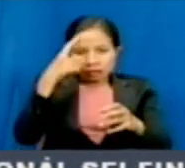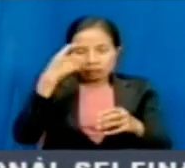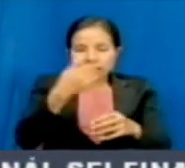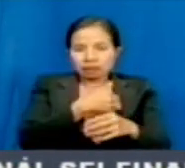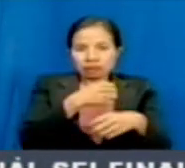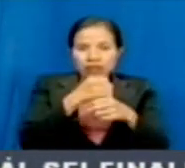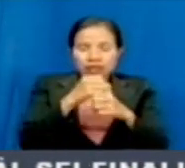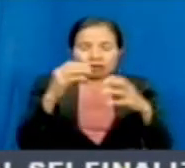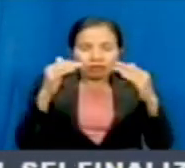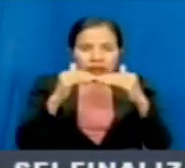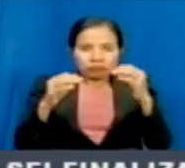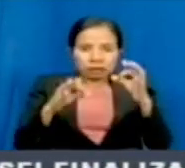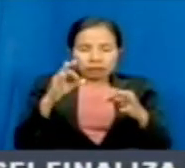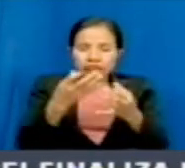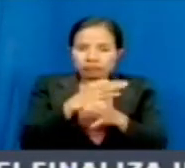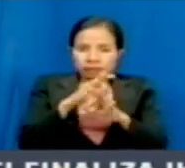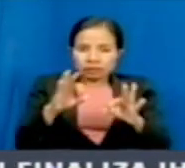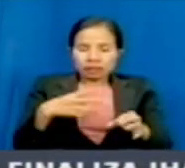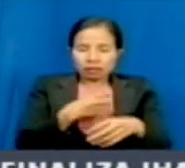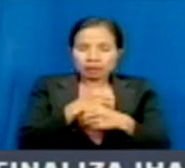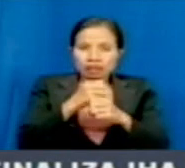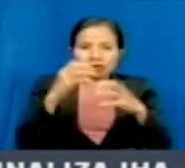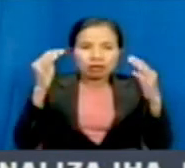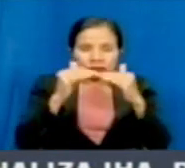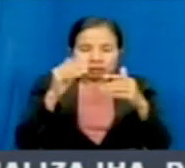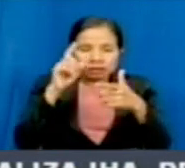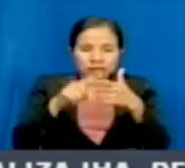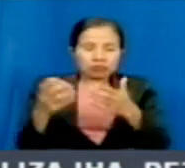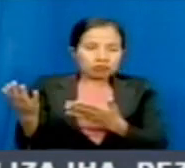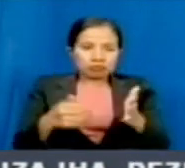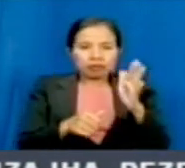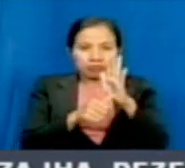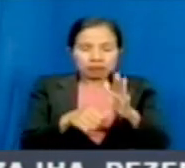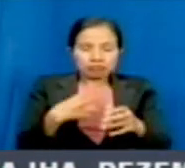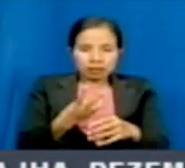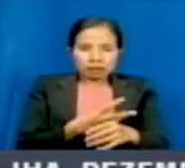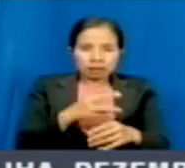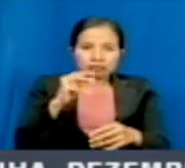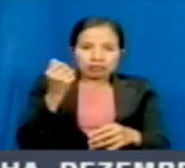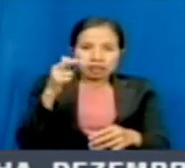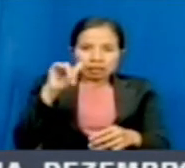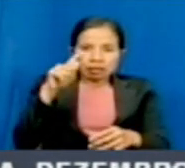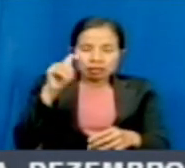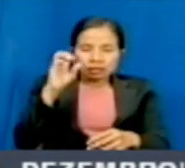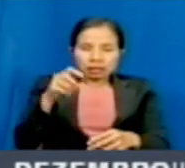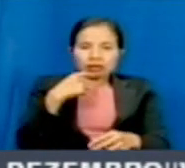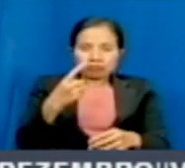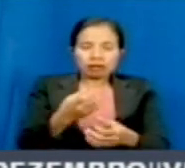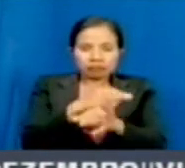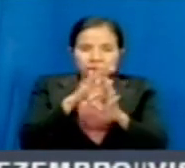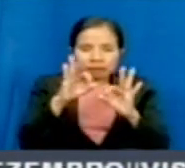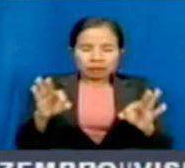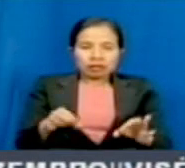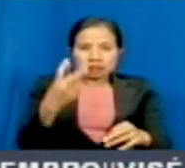reunião ida, quando se remata o tona, am foi halu reunião para depois se roi apresenta ma ami. Marito Nicolau dos Reis Hateten, hafoin